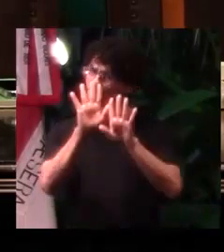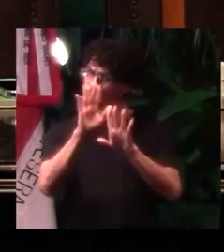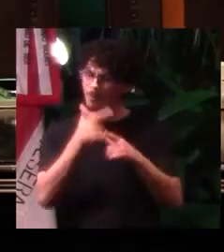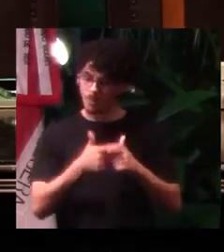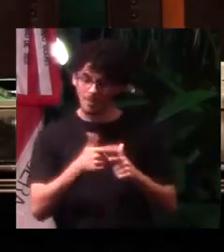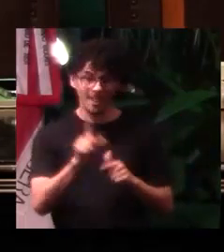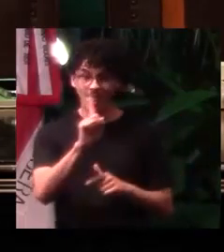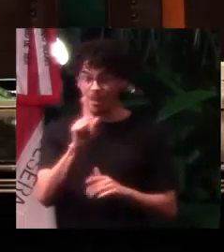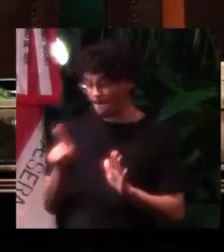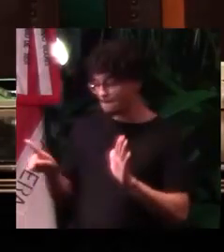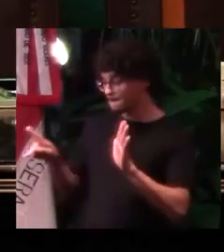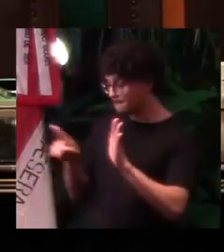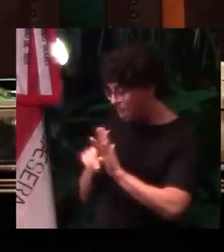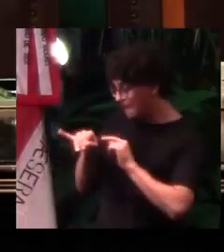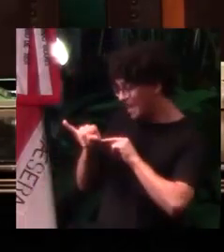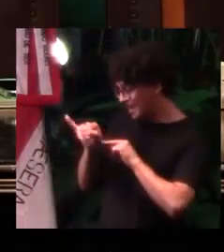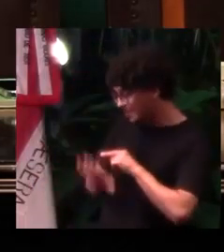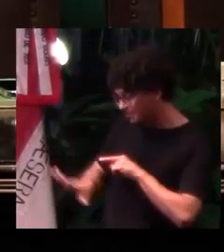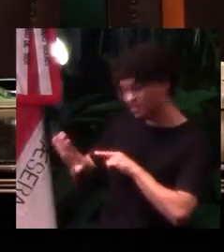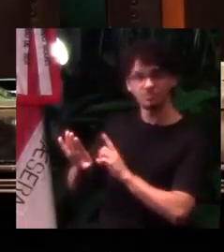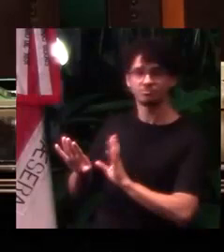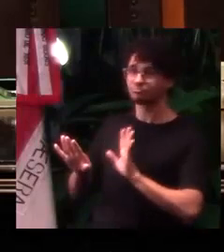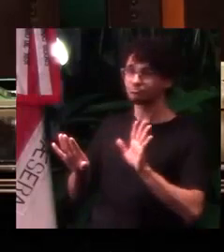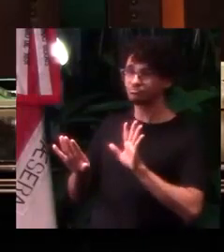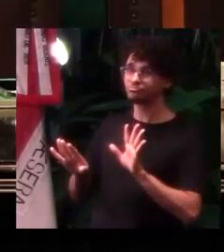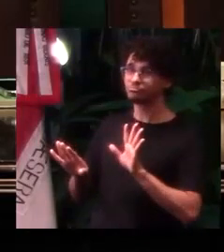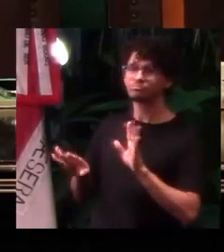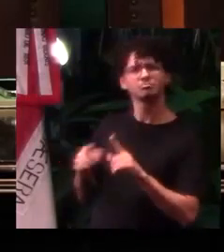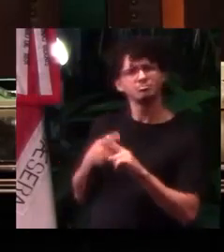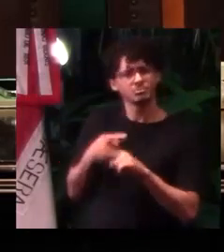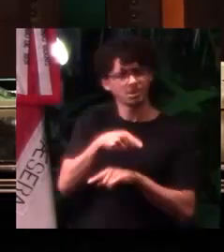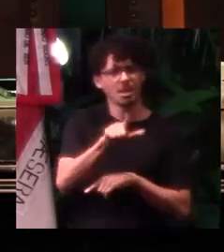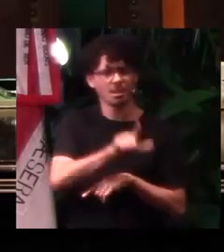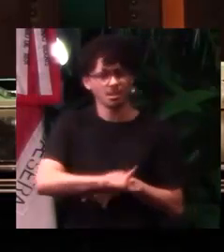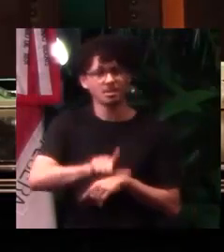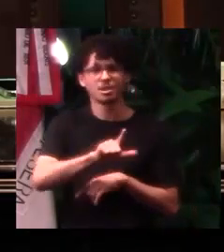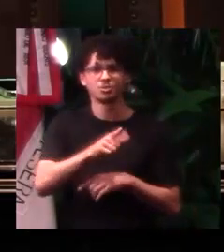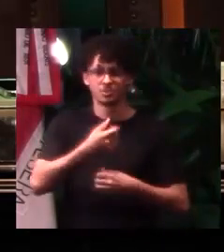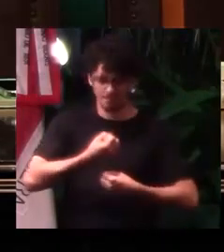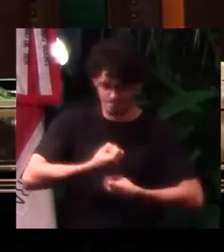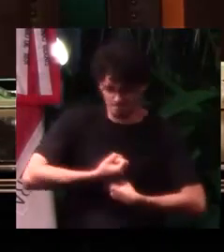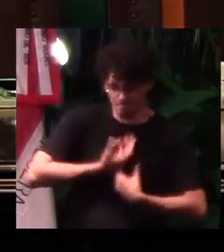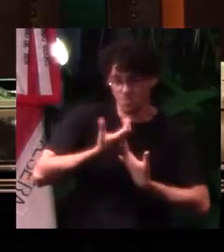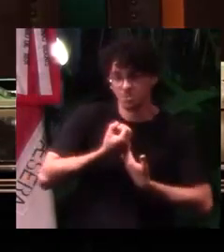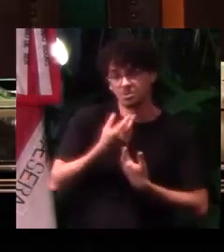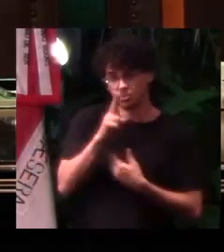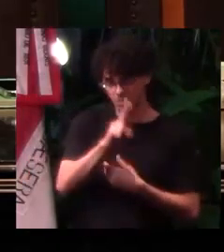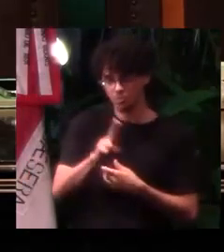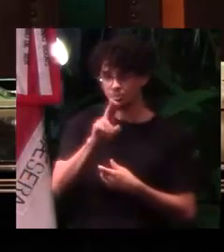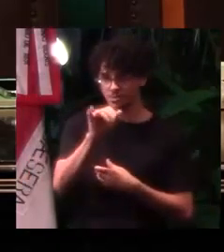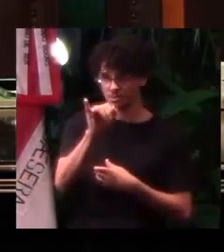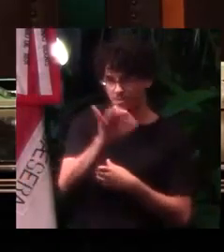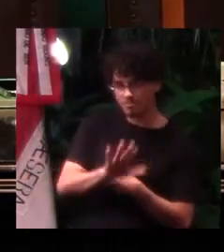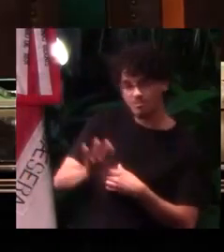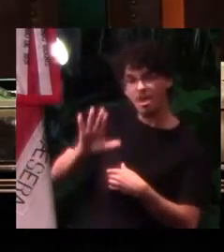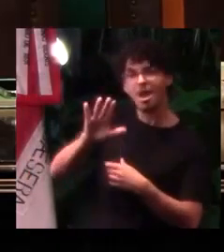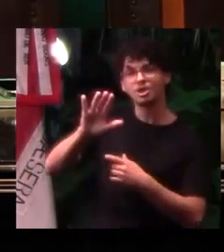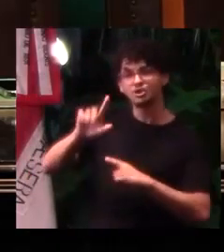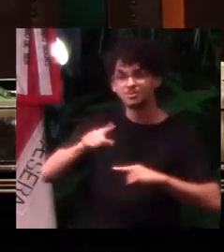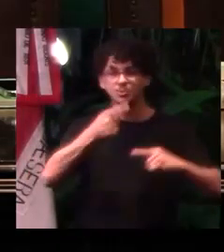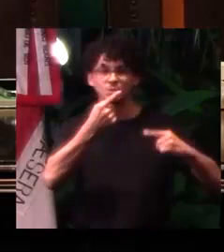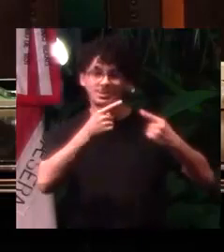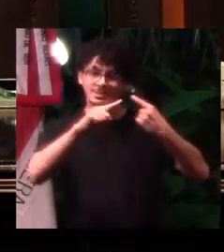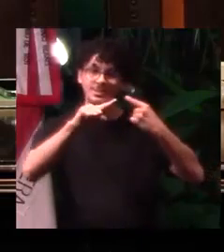na imagem, porque a poesia, inclusive, lida com imagens, imagem e